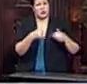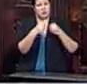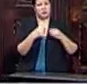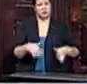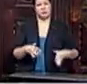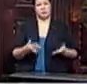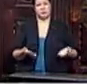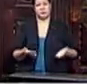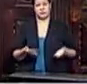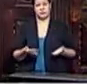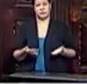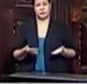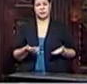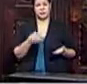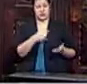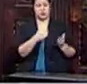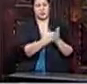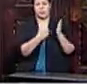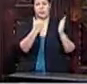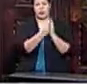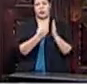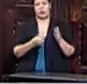servidor, aumenta a contribuição.